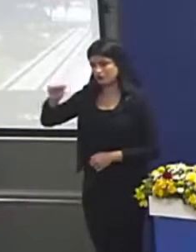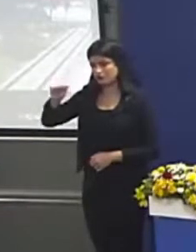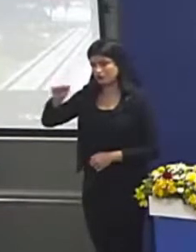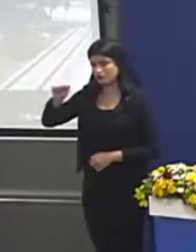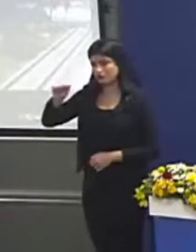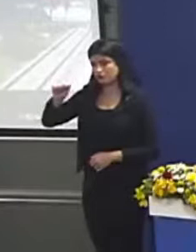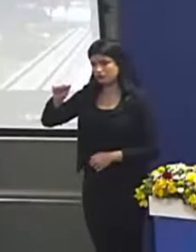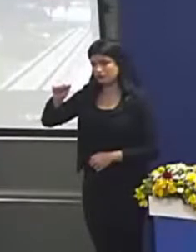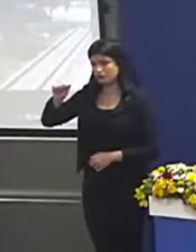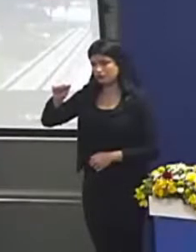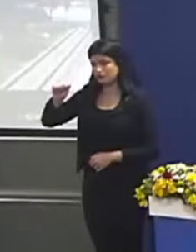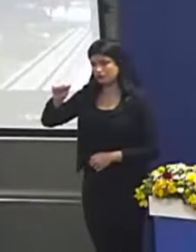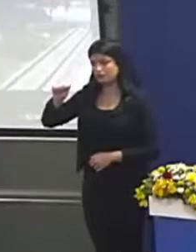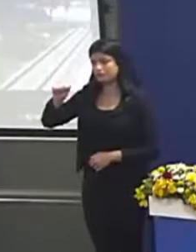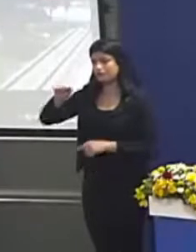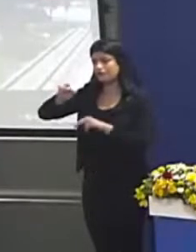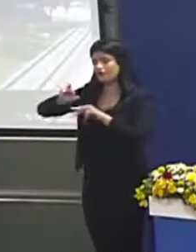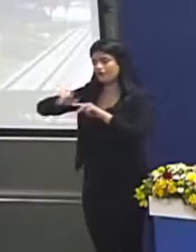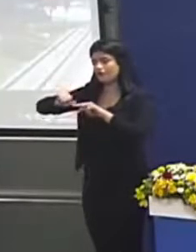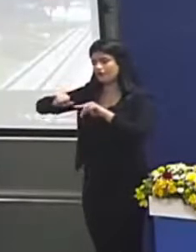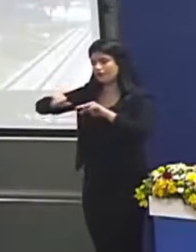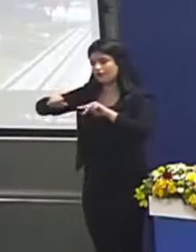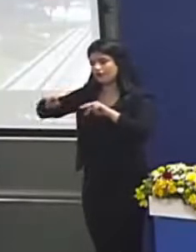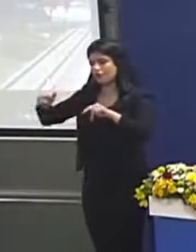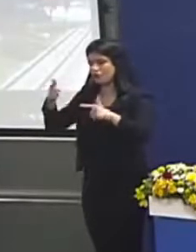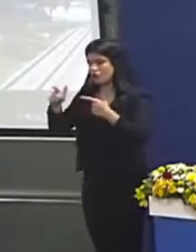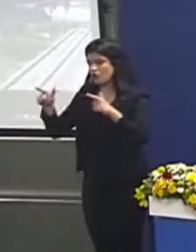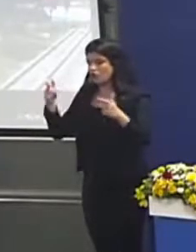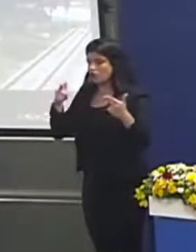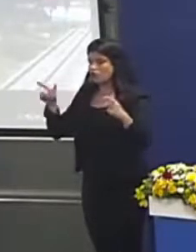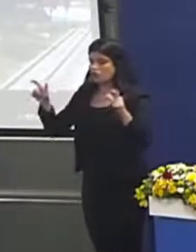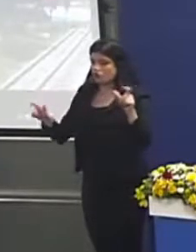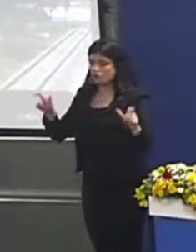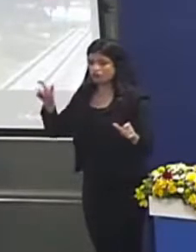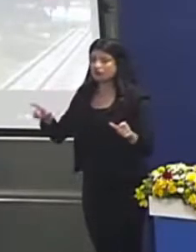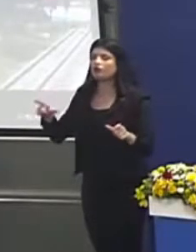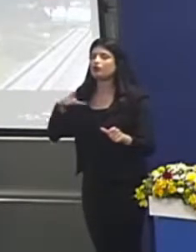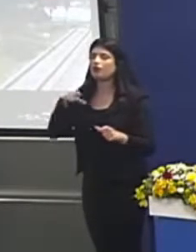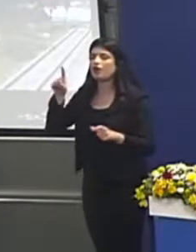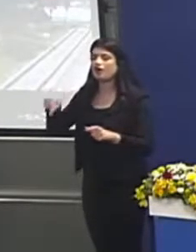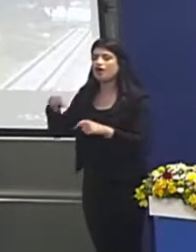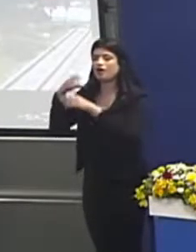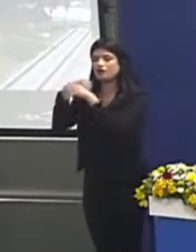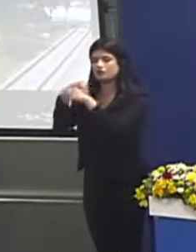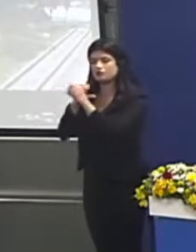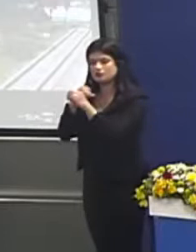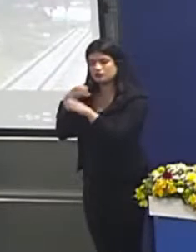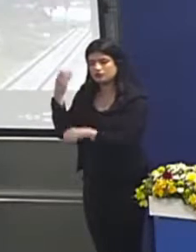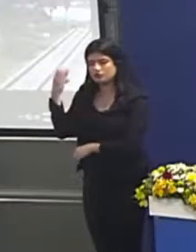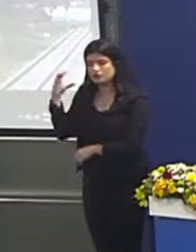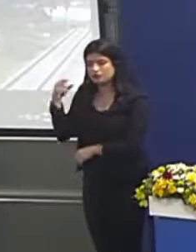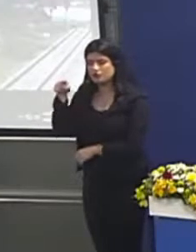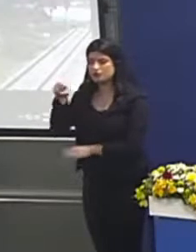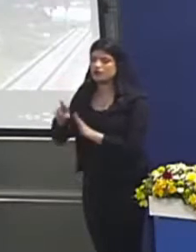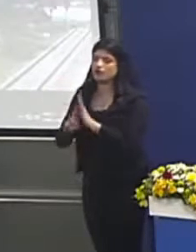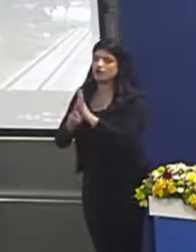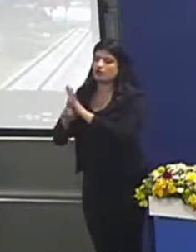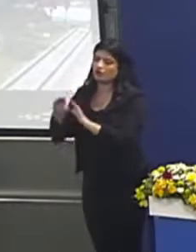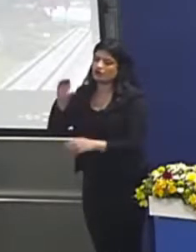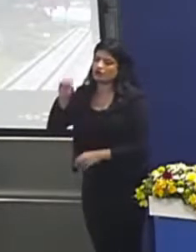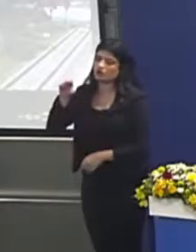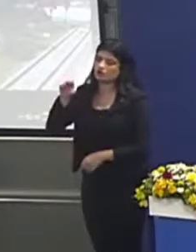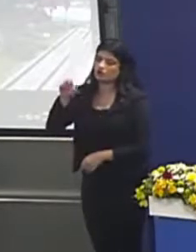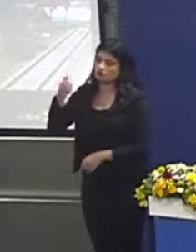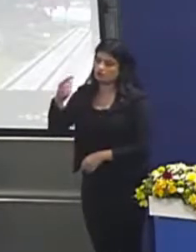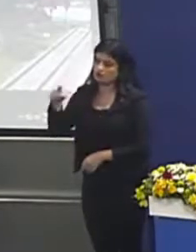Bicudo, entre muitas outras, que para além dessas são cientistas de grande referência como Conceição